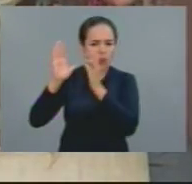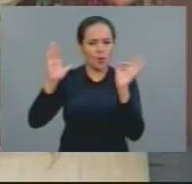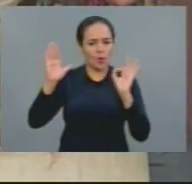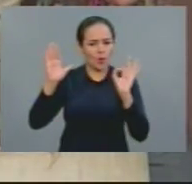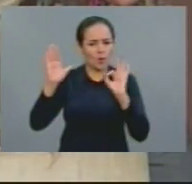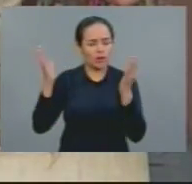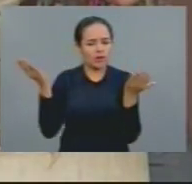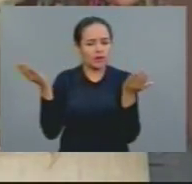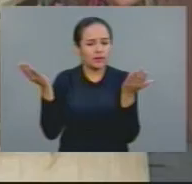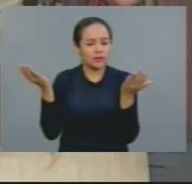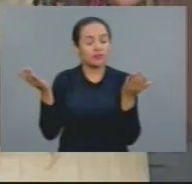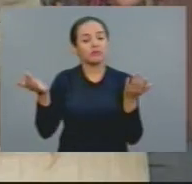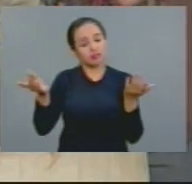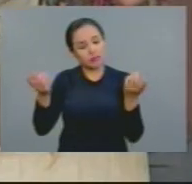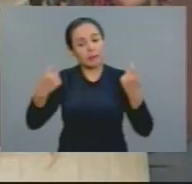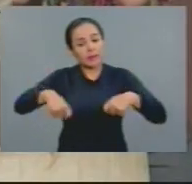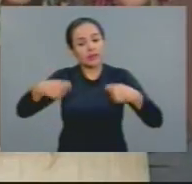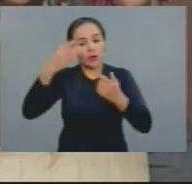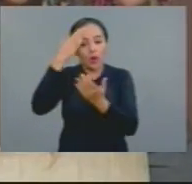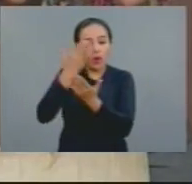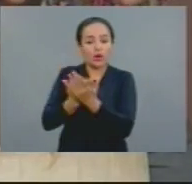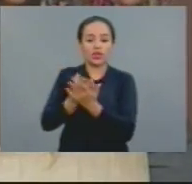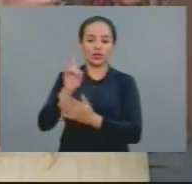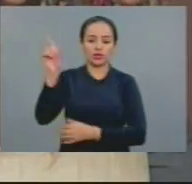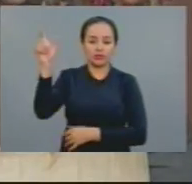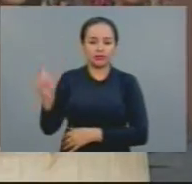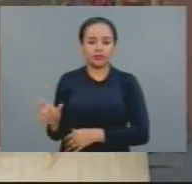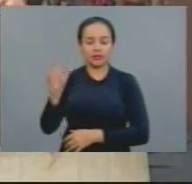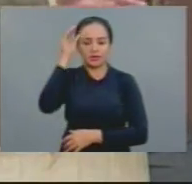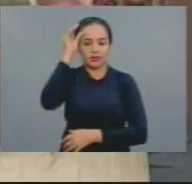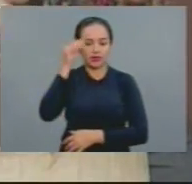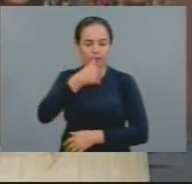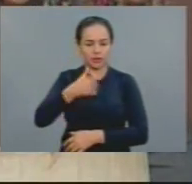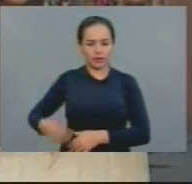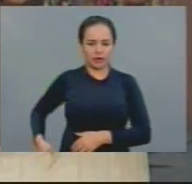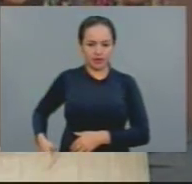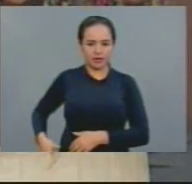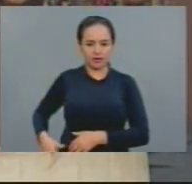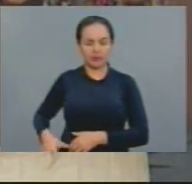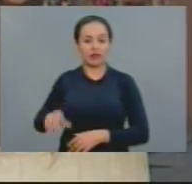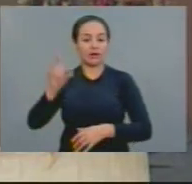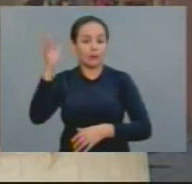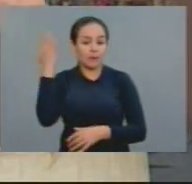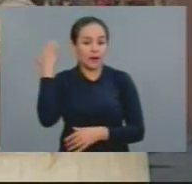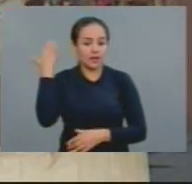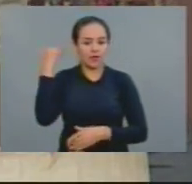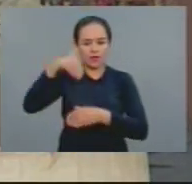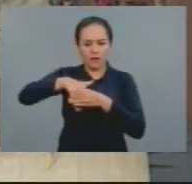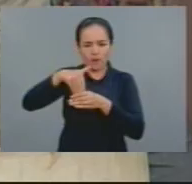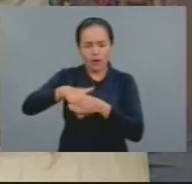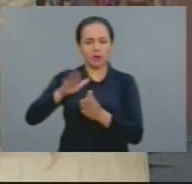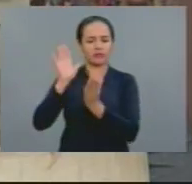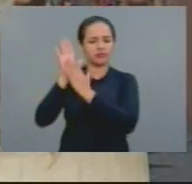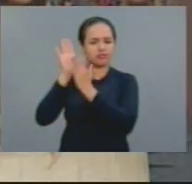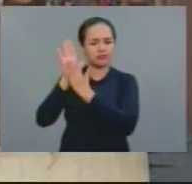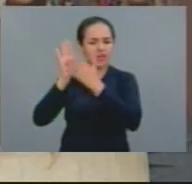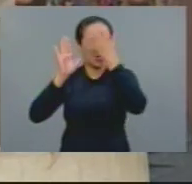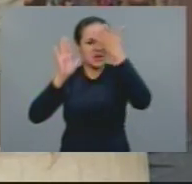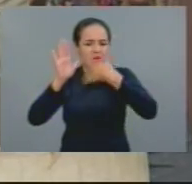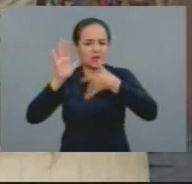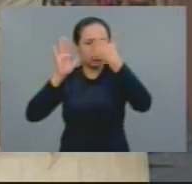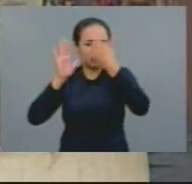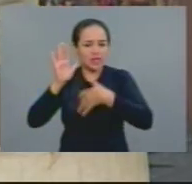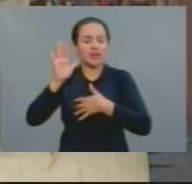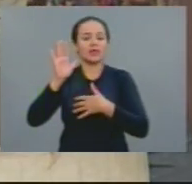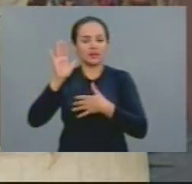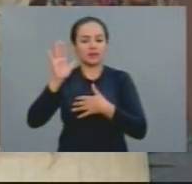nós confiemos em sua palavra. Não se pode esperar outra coisa de alguém que teve milhões de